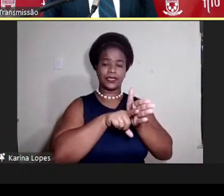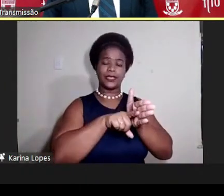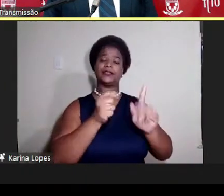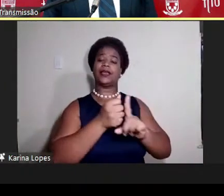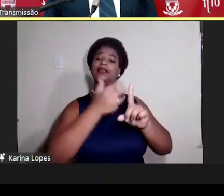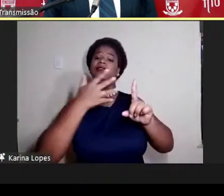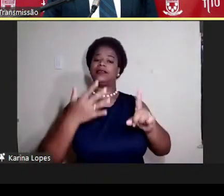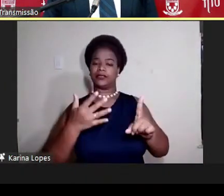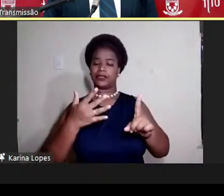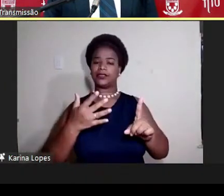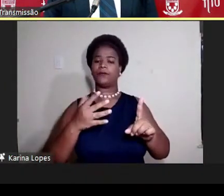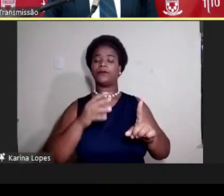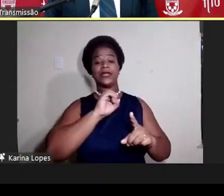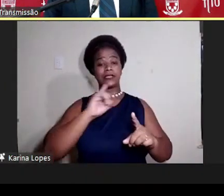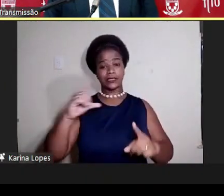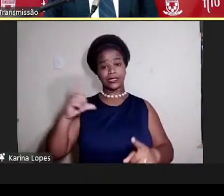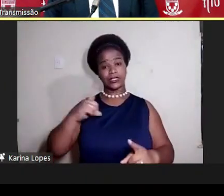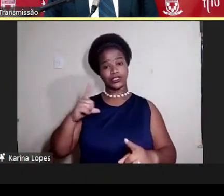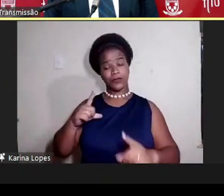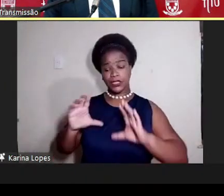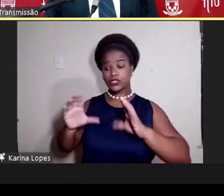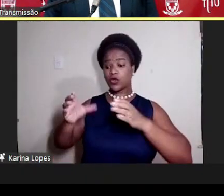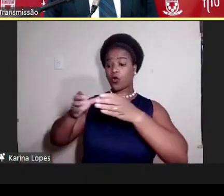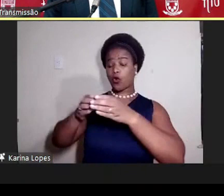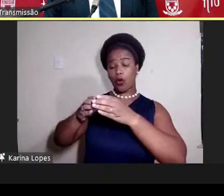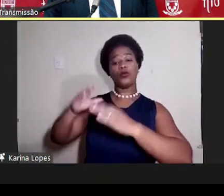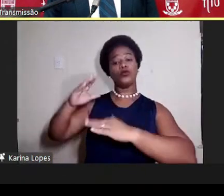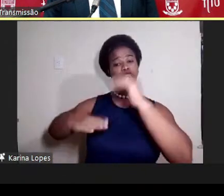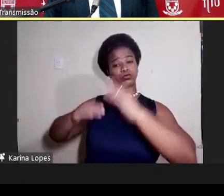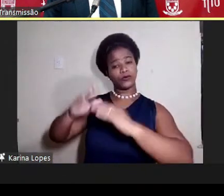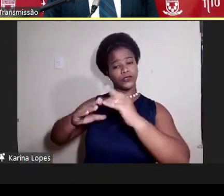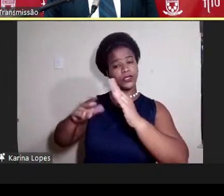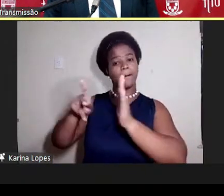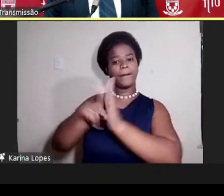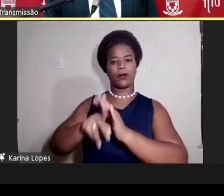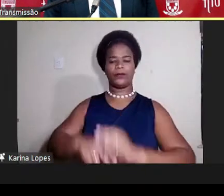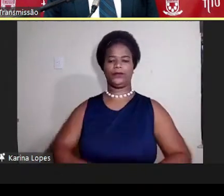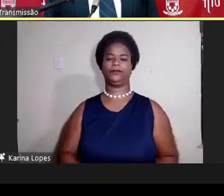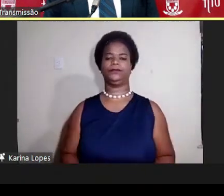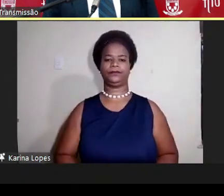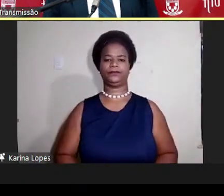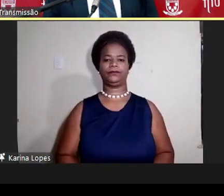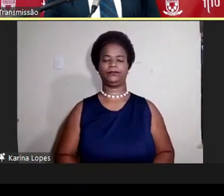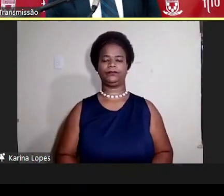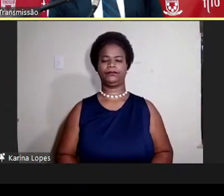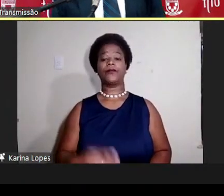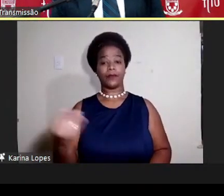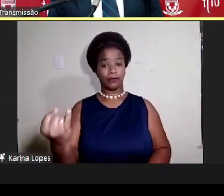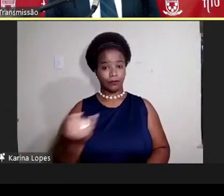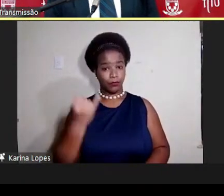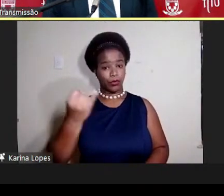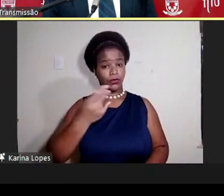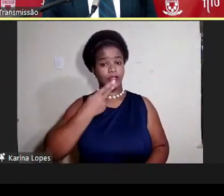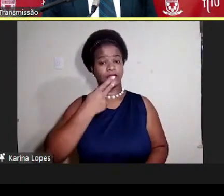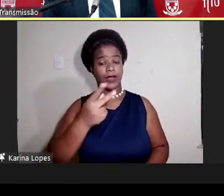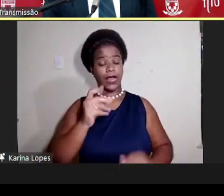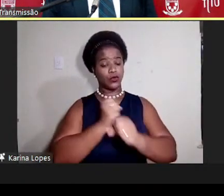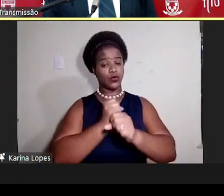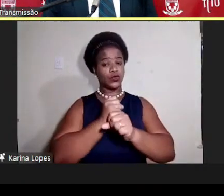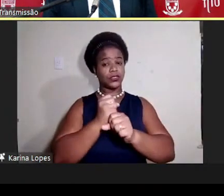se tivéssemos um corpo docente próprio. Cabe ressaltar que nas décadas de 70